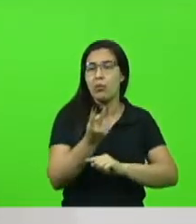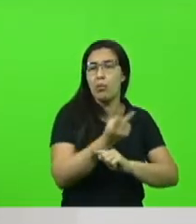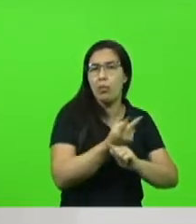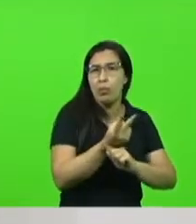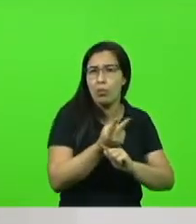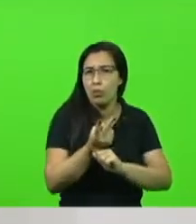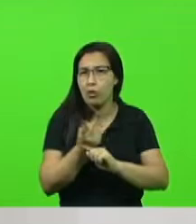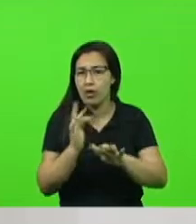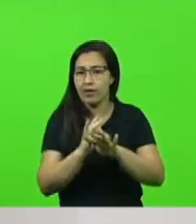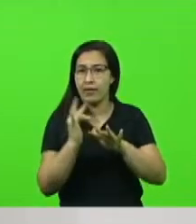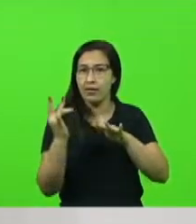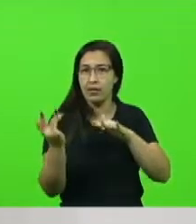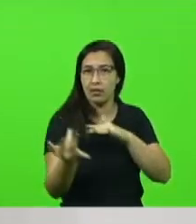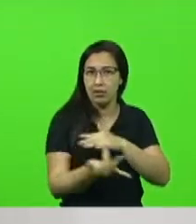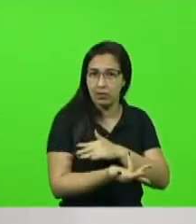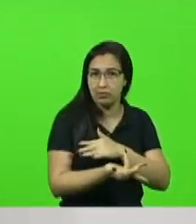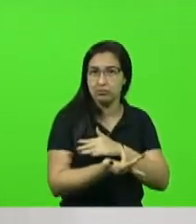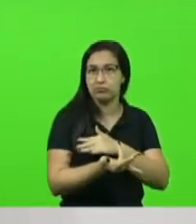sociais